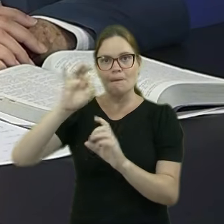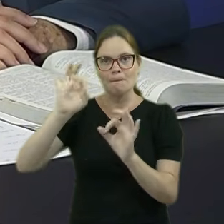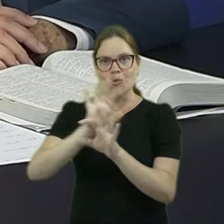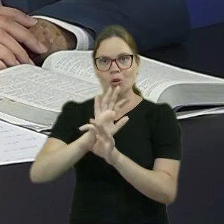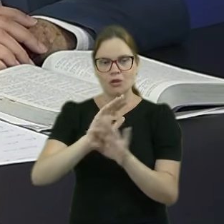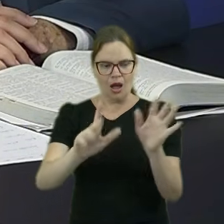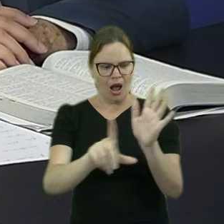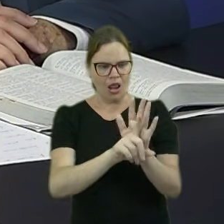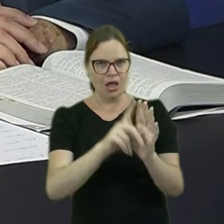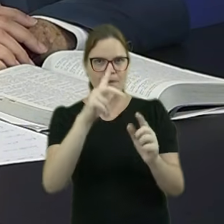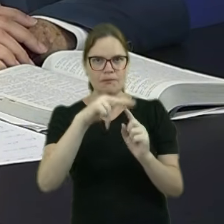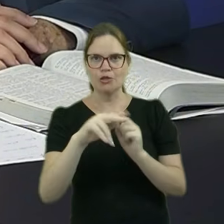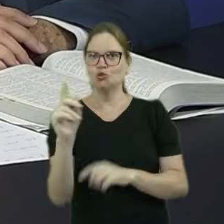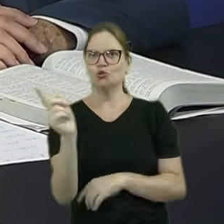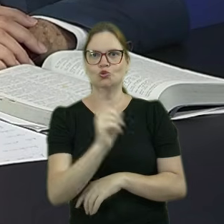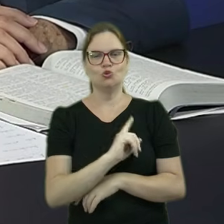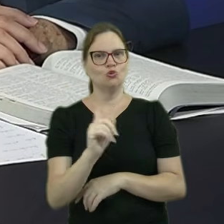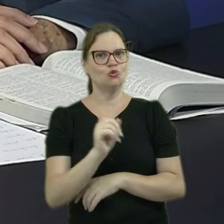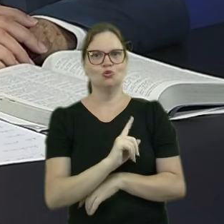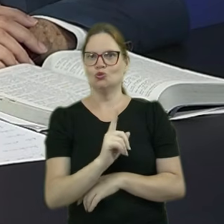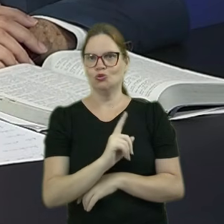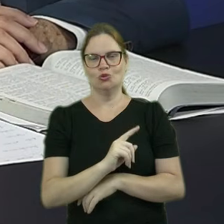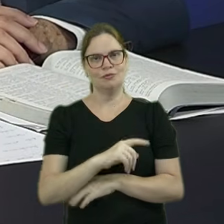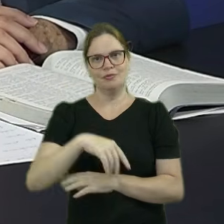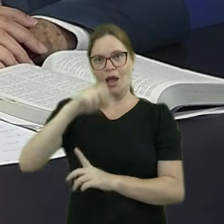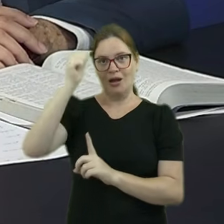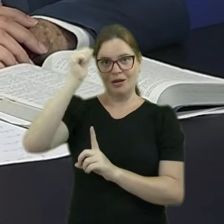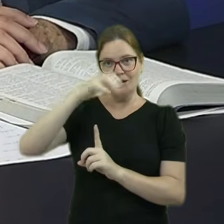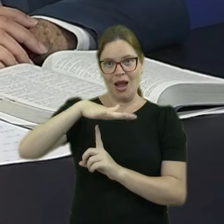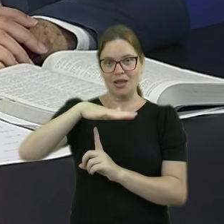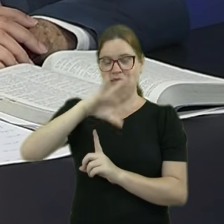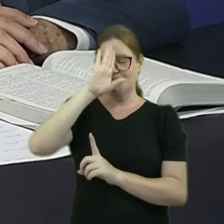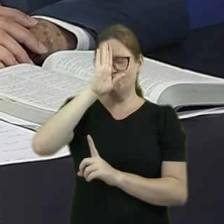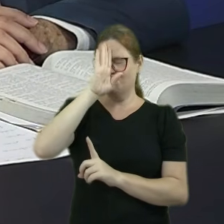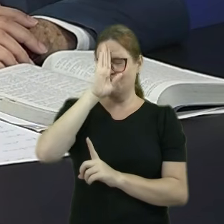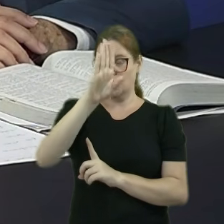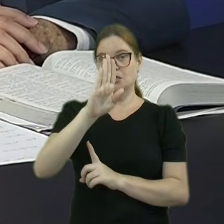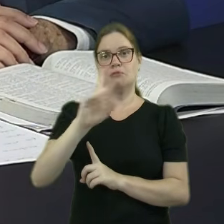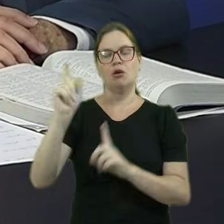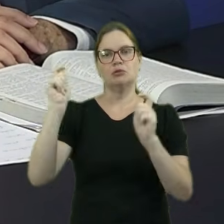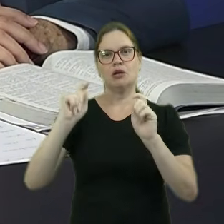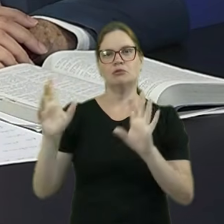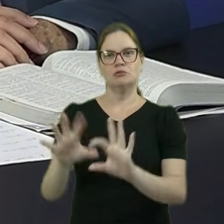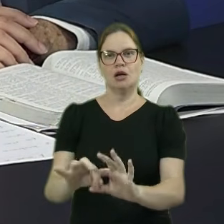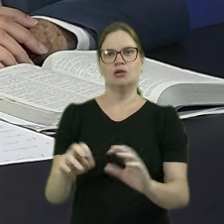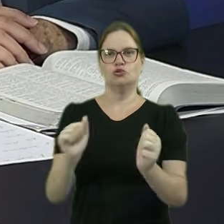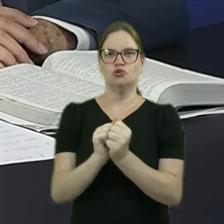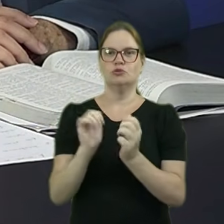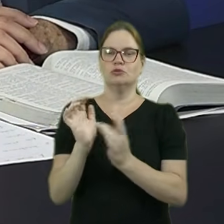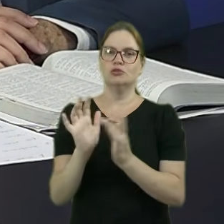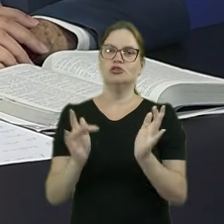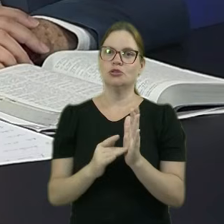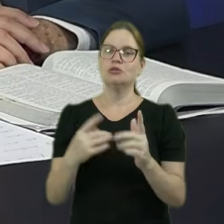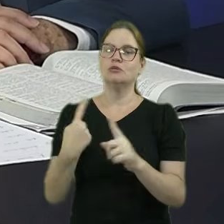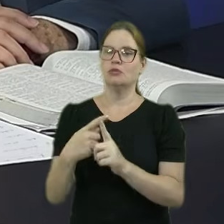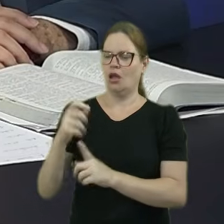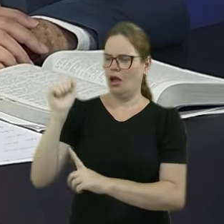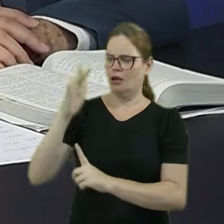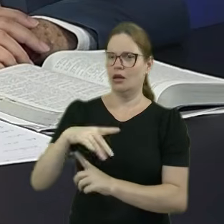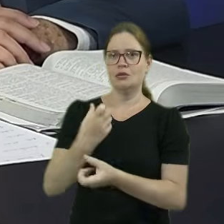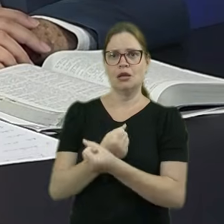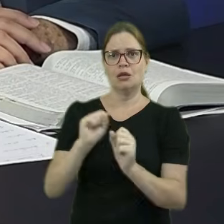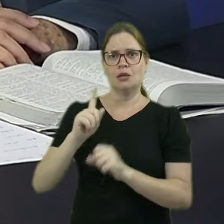mais impedir a pessoa de estar no santuário. E o santuário é Jesus. É ele que nos liberta da lei e do